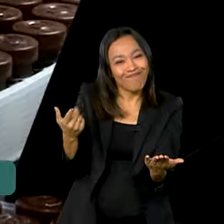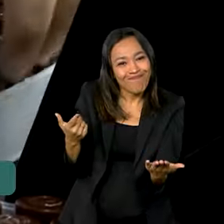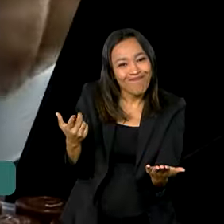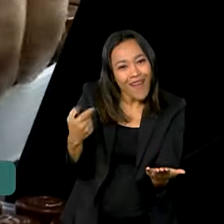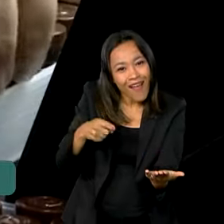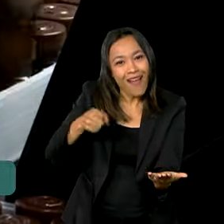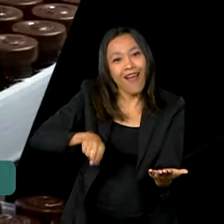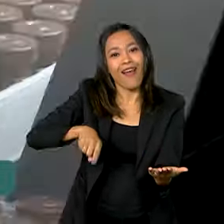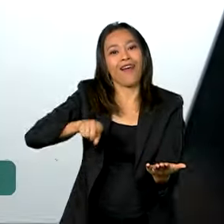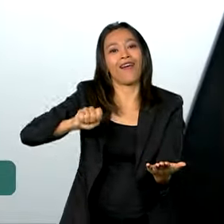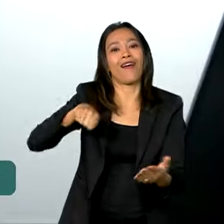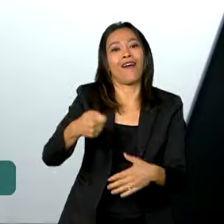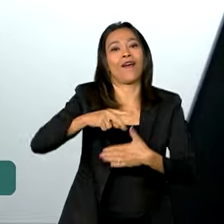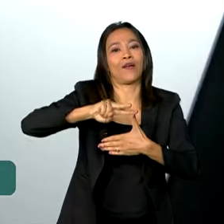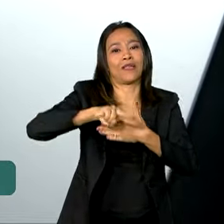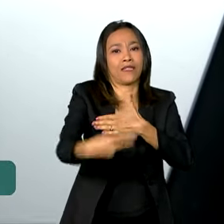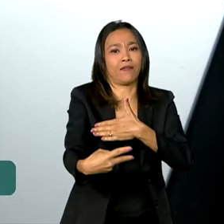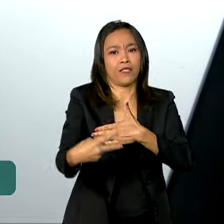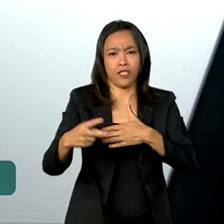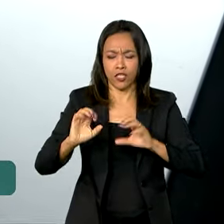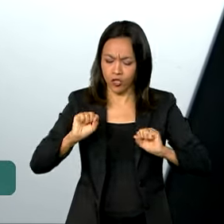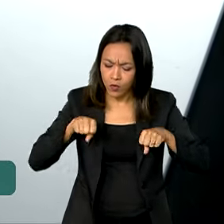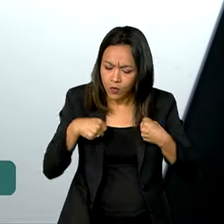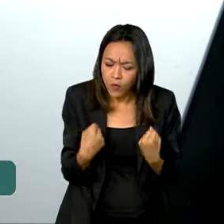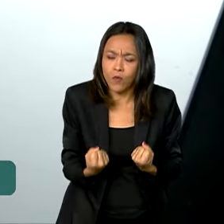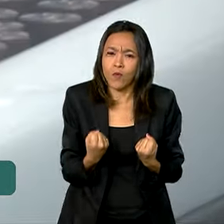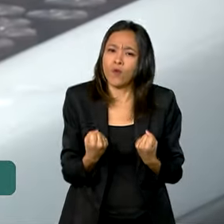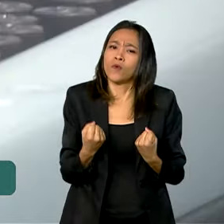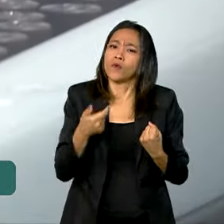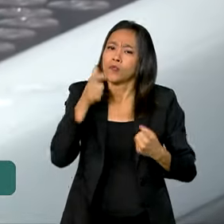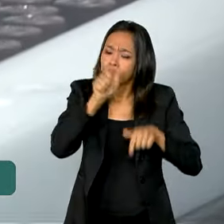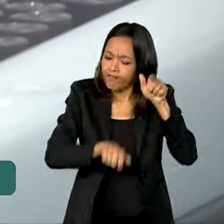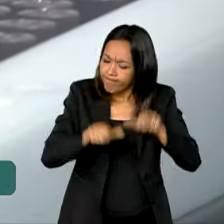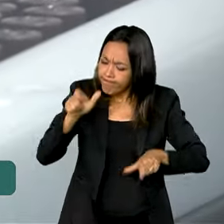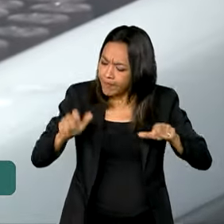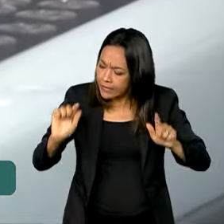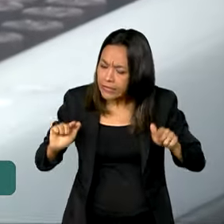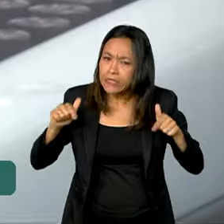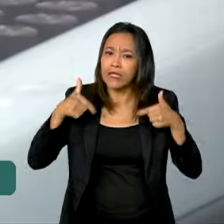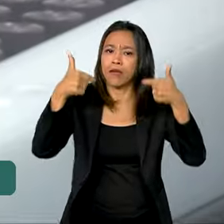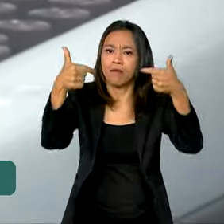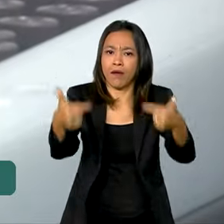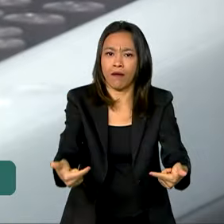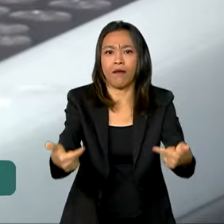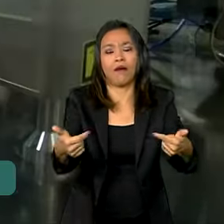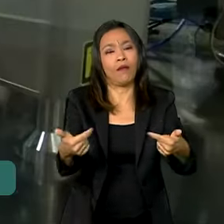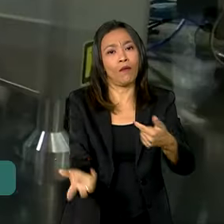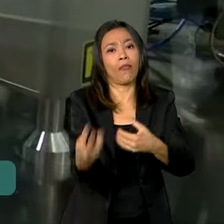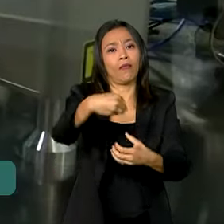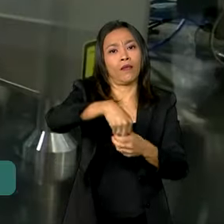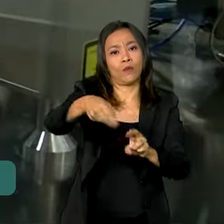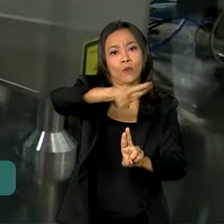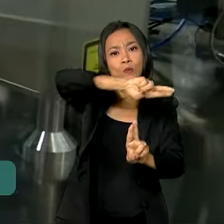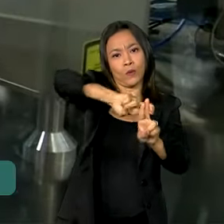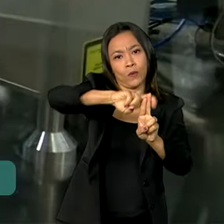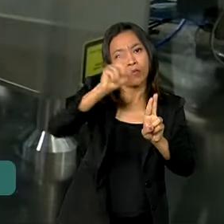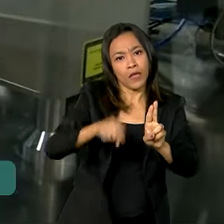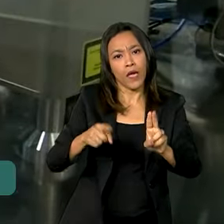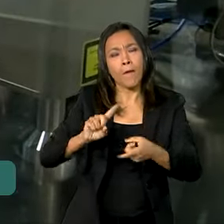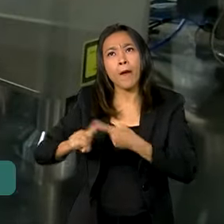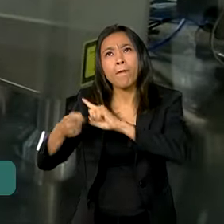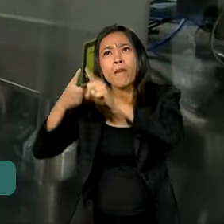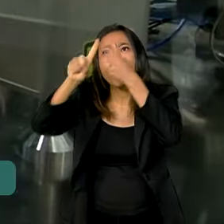fruto de muito empenho, de muito trabalho, que na linha do SUS é sempre feito de forma